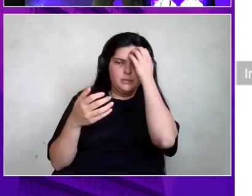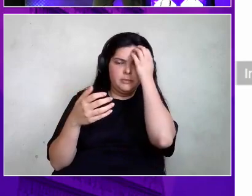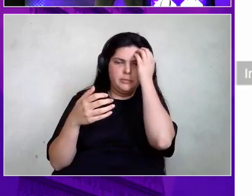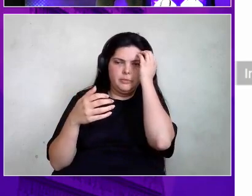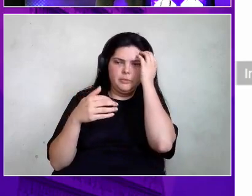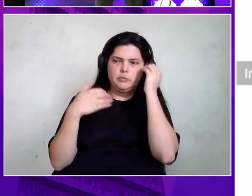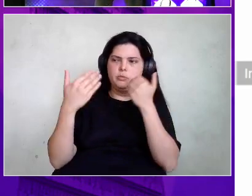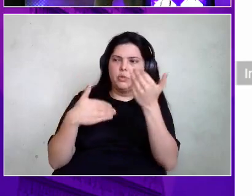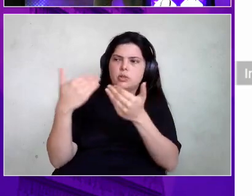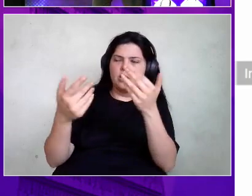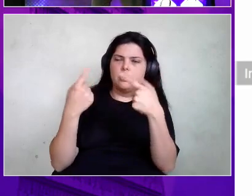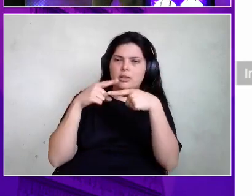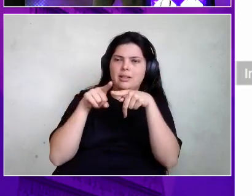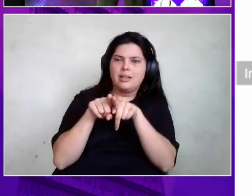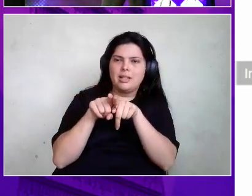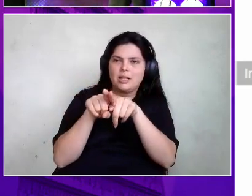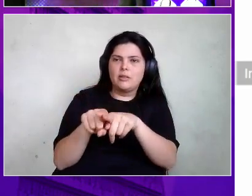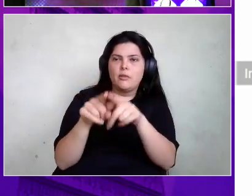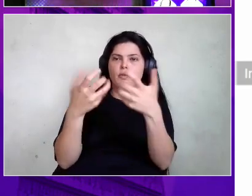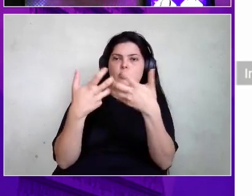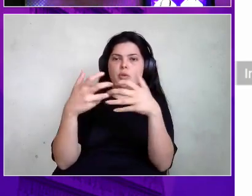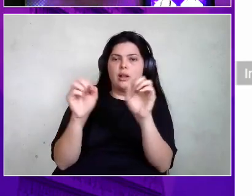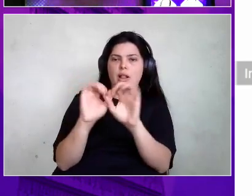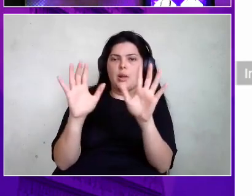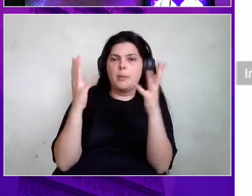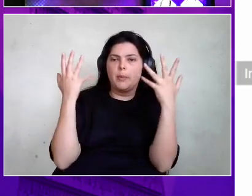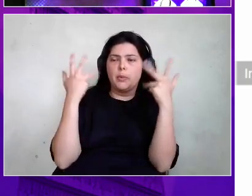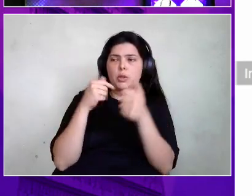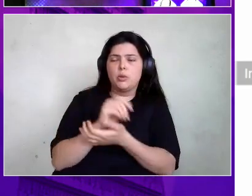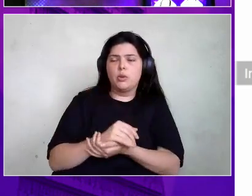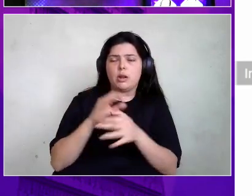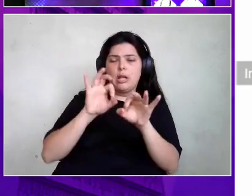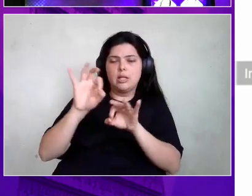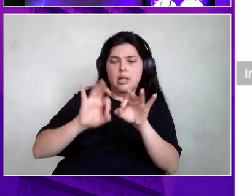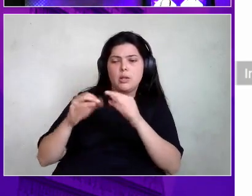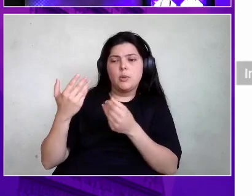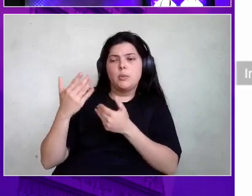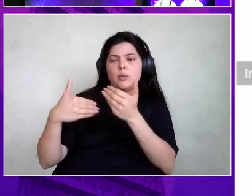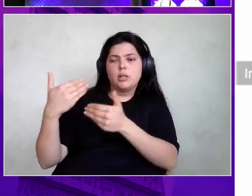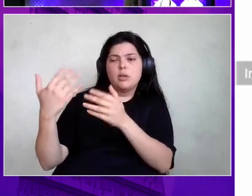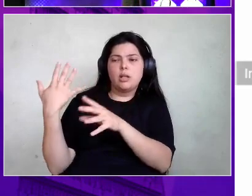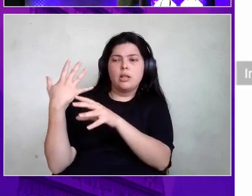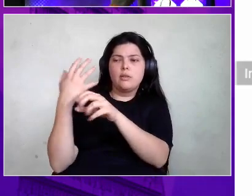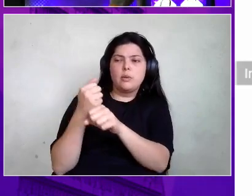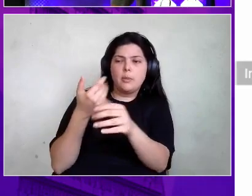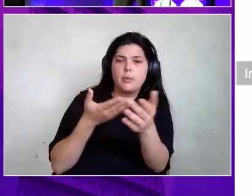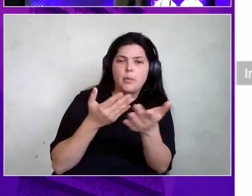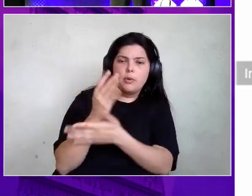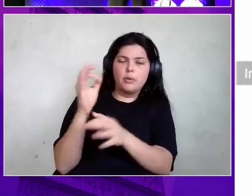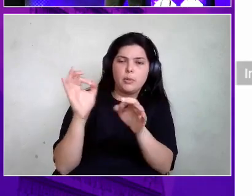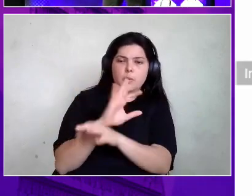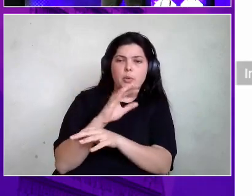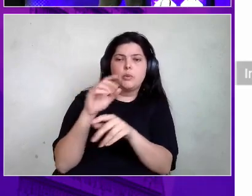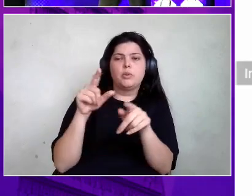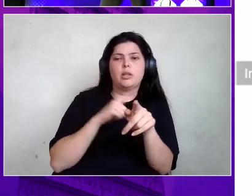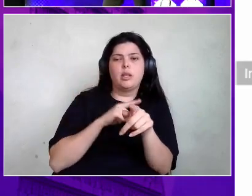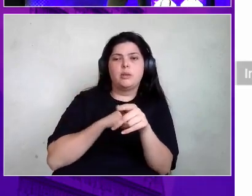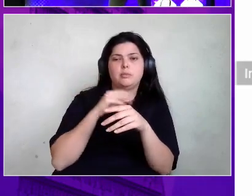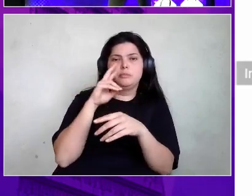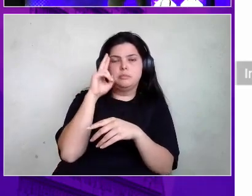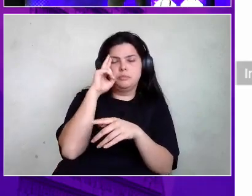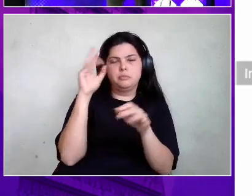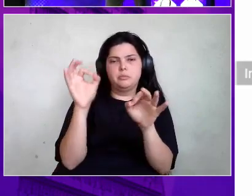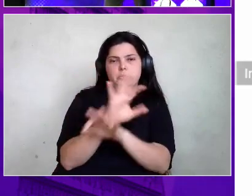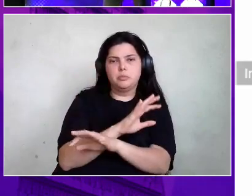contínua, continua funcionando, está tudo bonitinho. Vou ter um processo de revisão, se ele for aprovado, então vai ter um merge. Esse merge feito, então agora eu